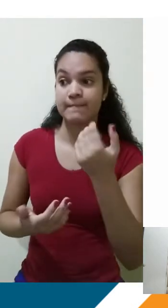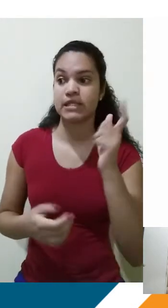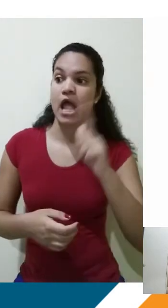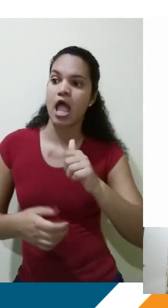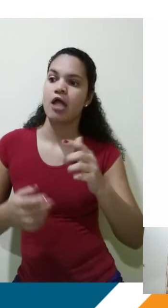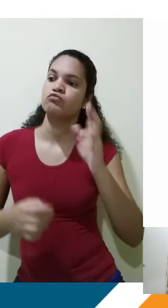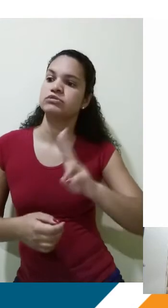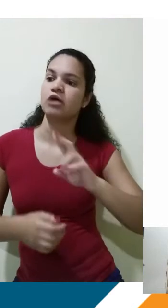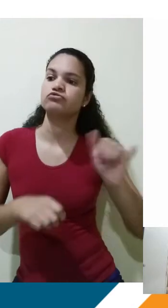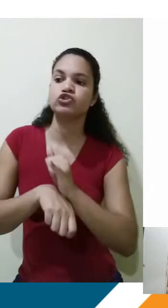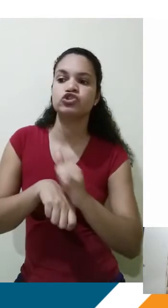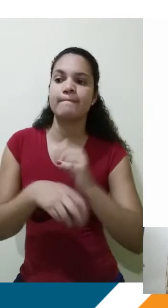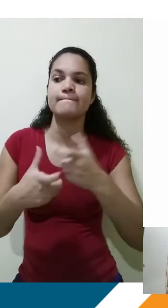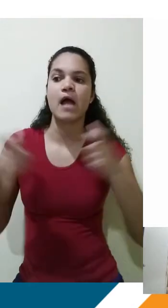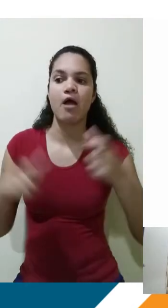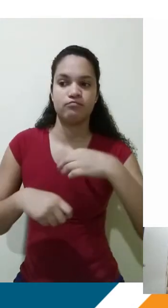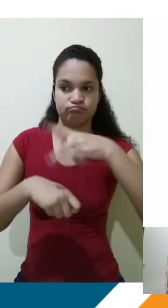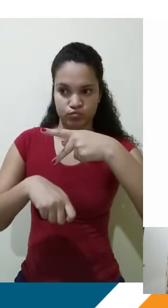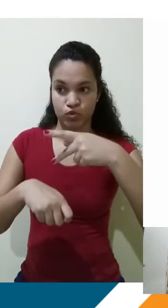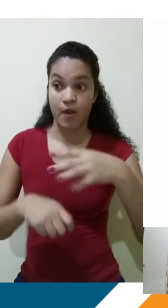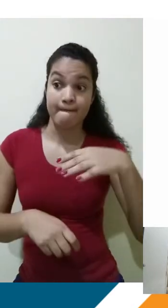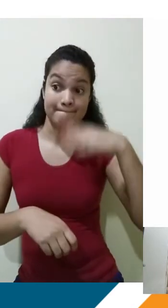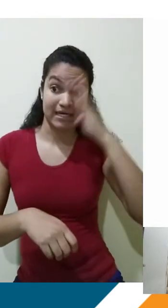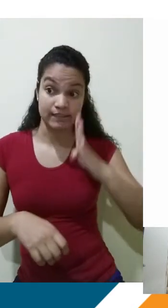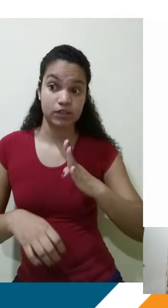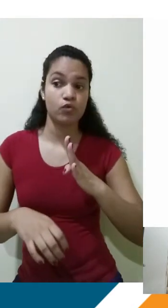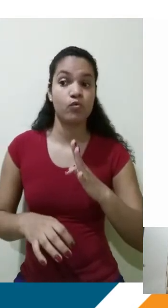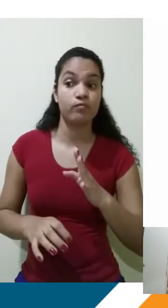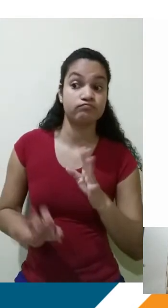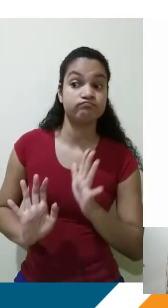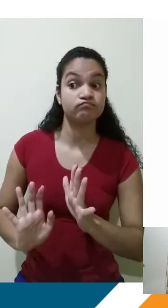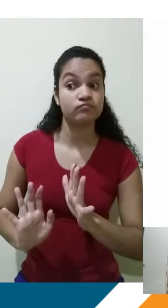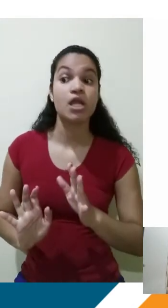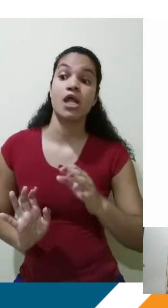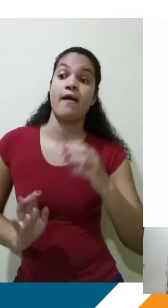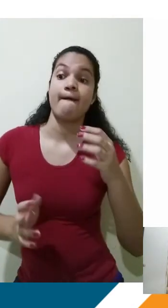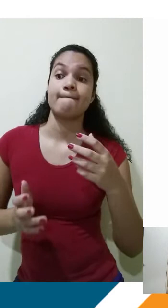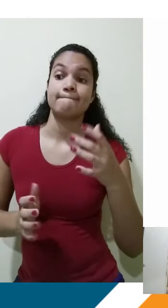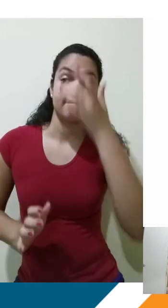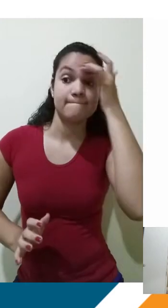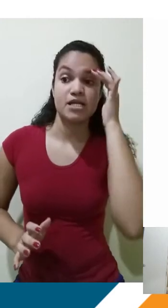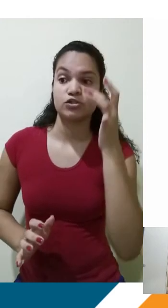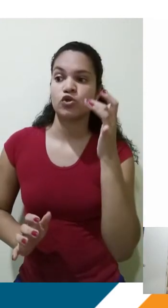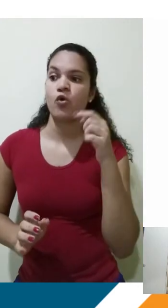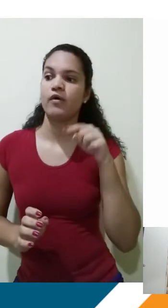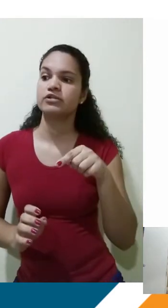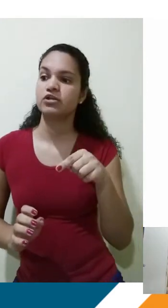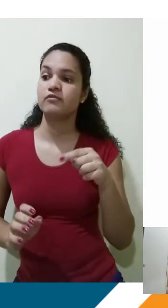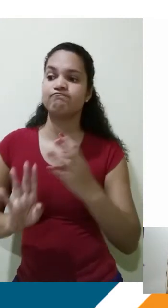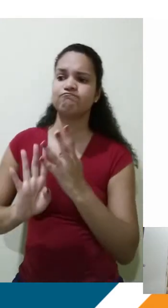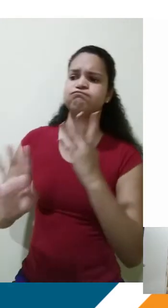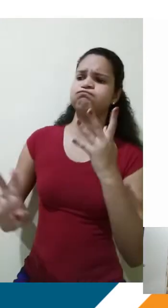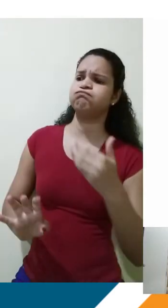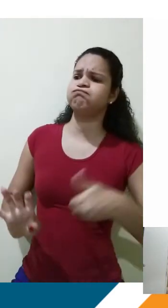quantidade de agrotóxicos sendo despejada rotineiramente sobre as plantações, isso que eu acabei de falar, não ocorre. Para que